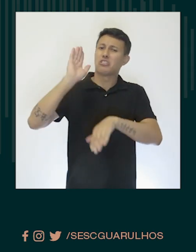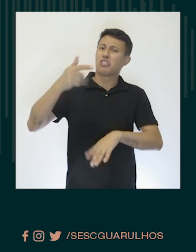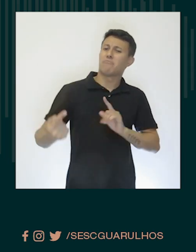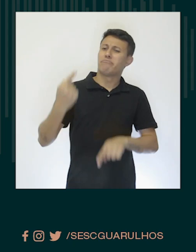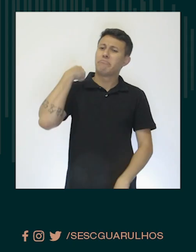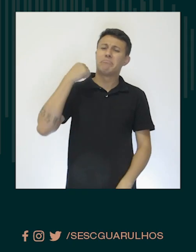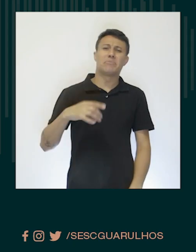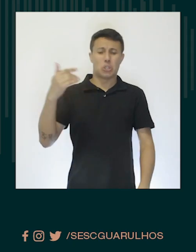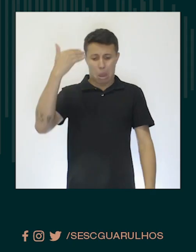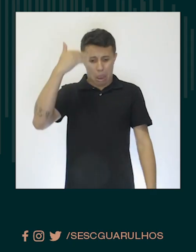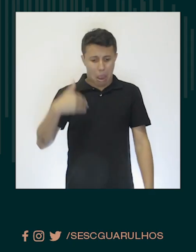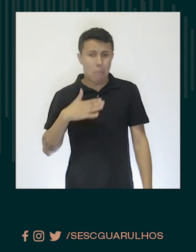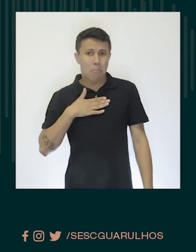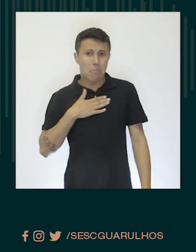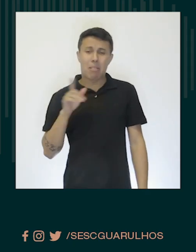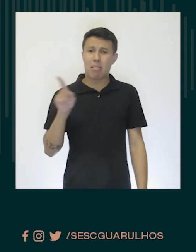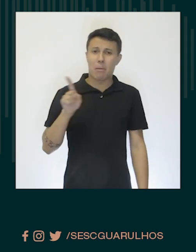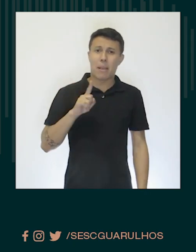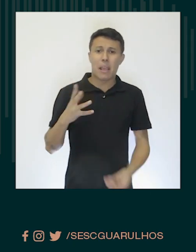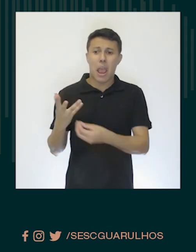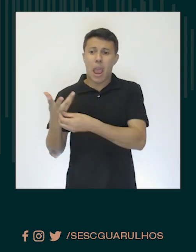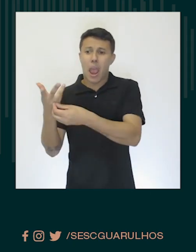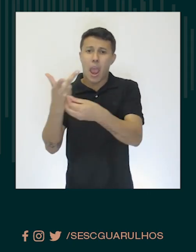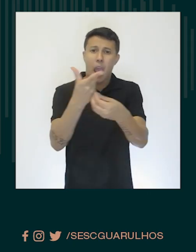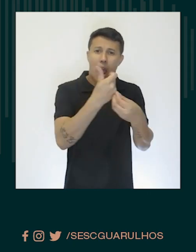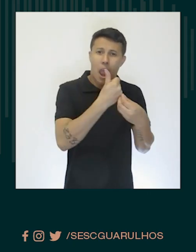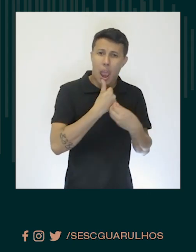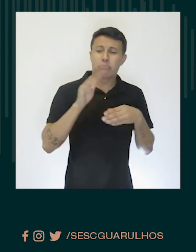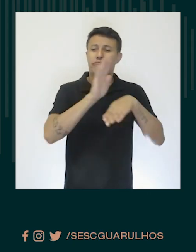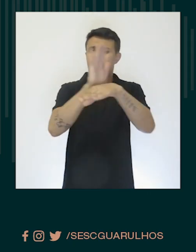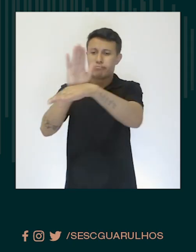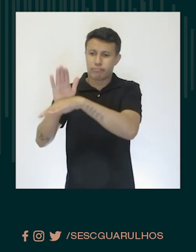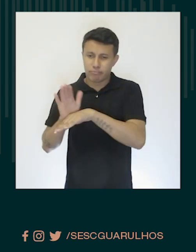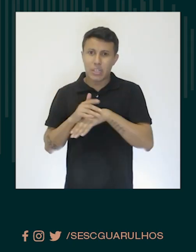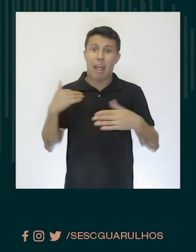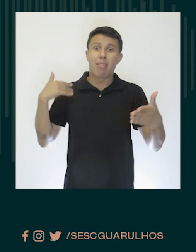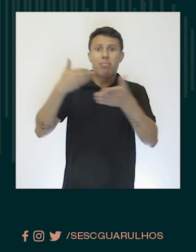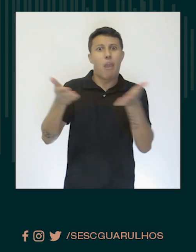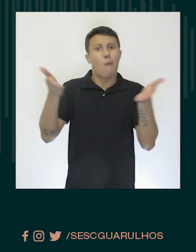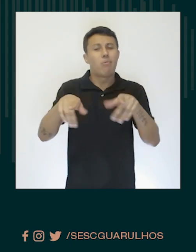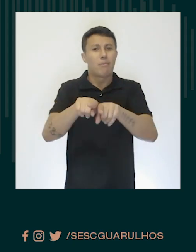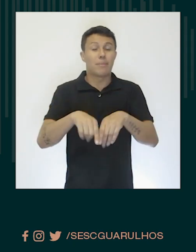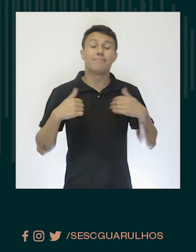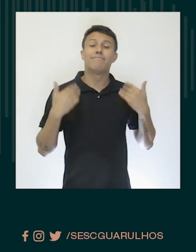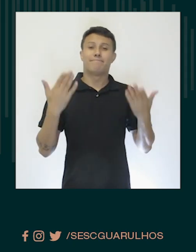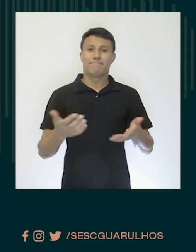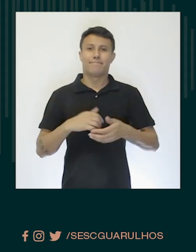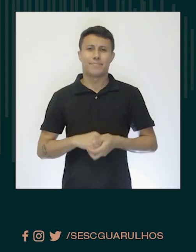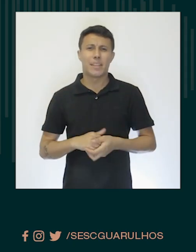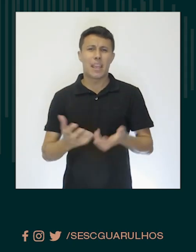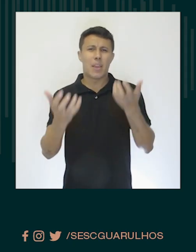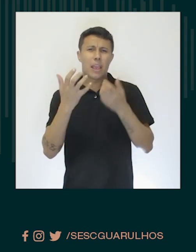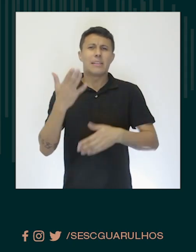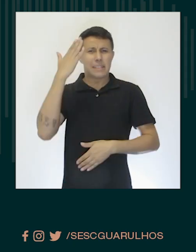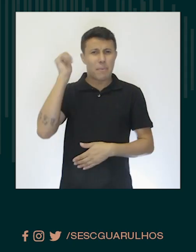fez, não só a mim, mas a diversos artistas que eles colaboraram e colaboram até hoje. Bom, gente,